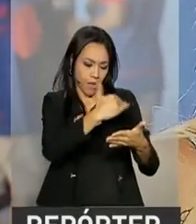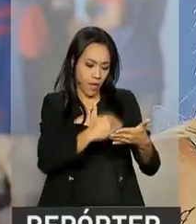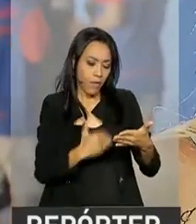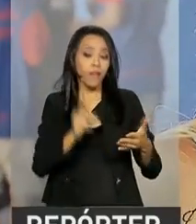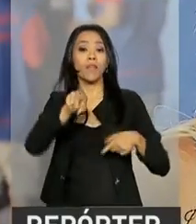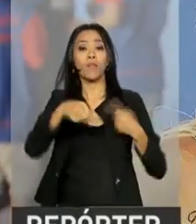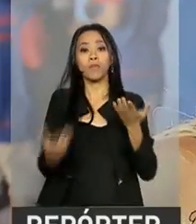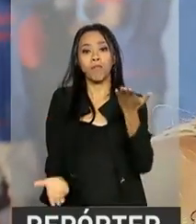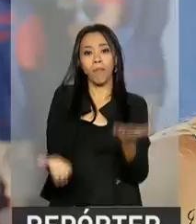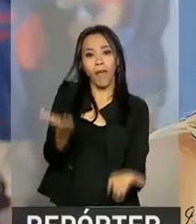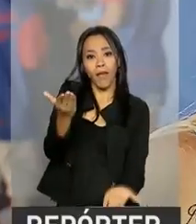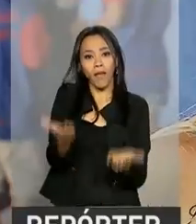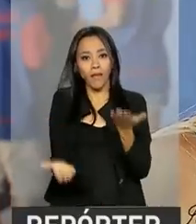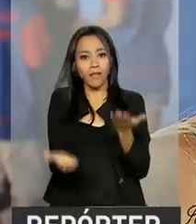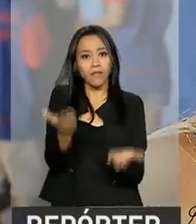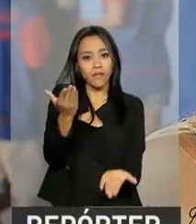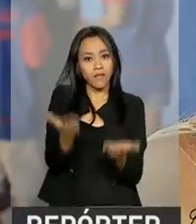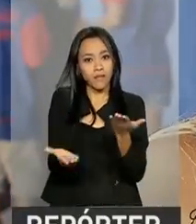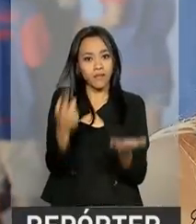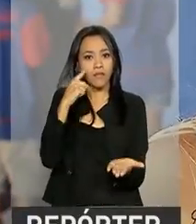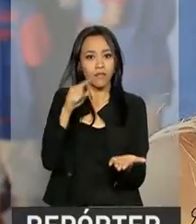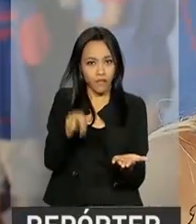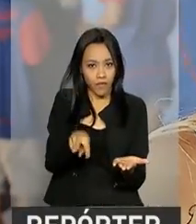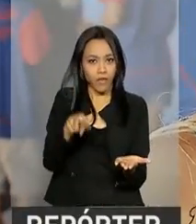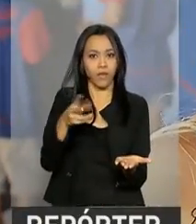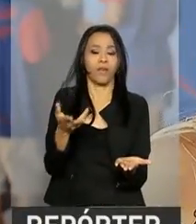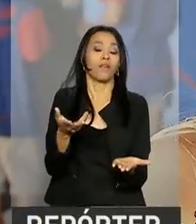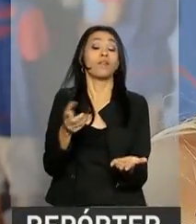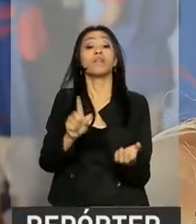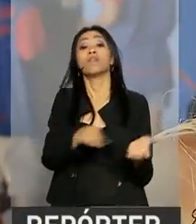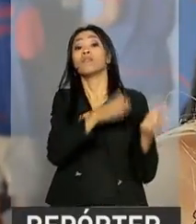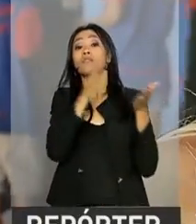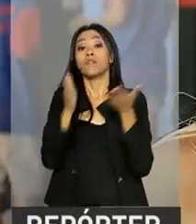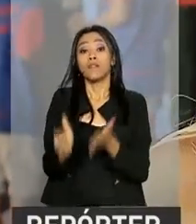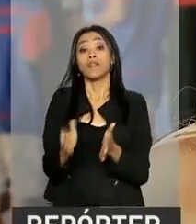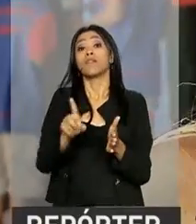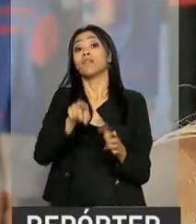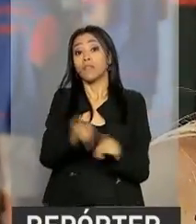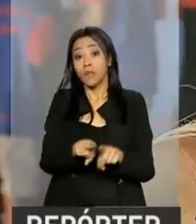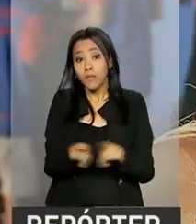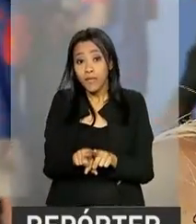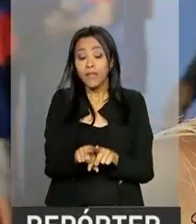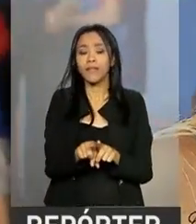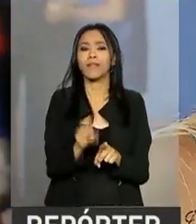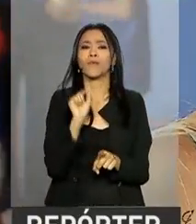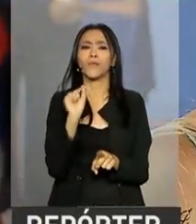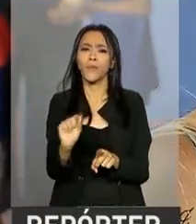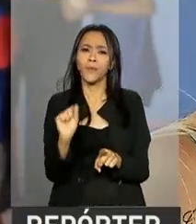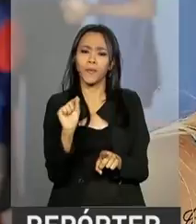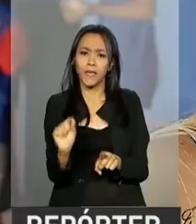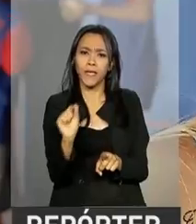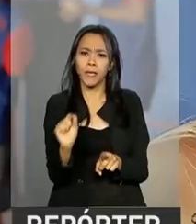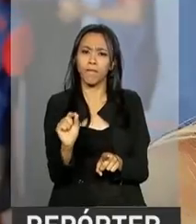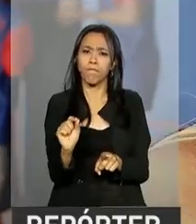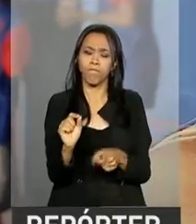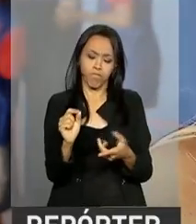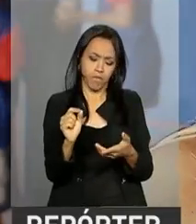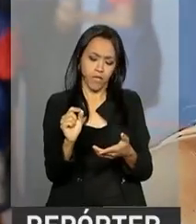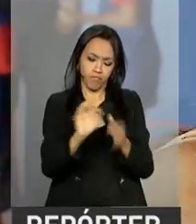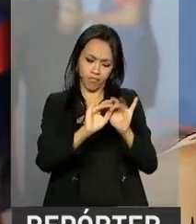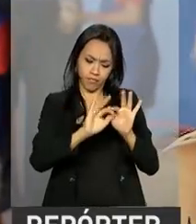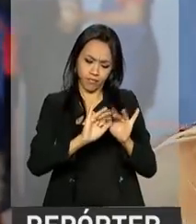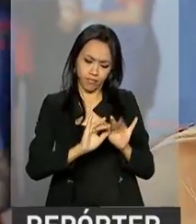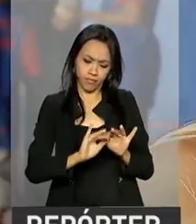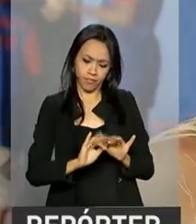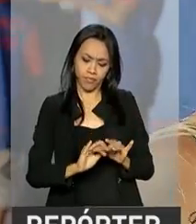as crianças, né, de ver o peso das crianças. E muitas das vezes ela faz também um requerimento, porque